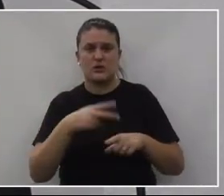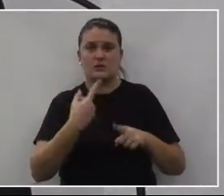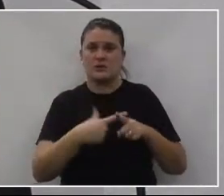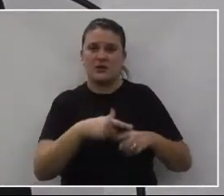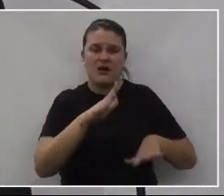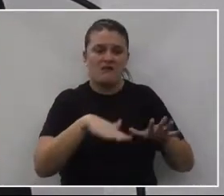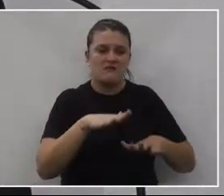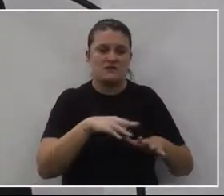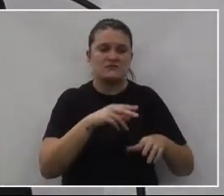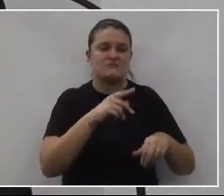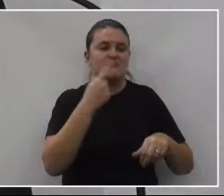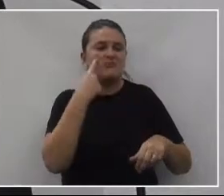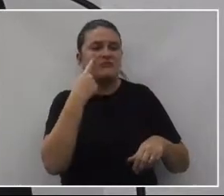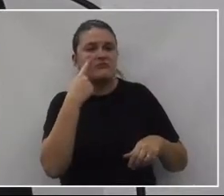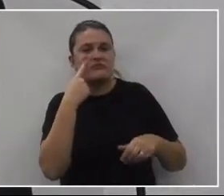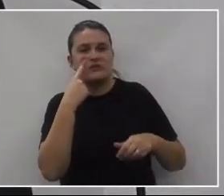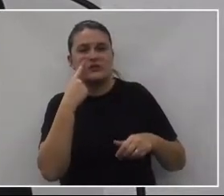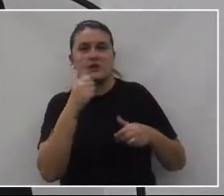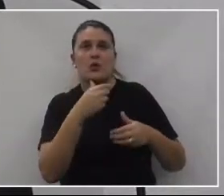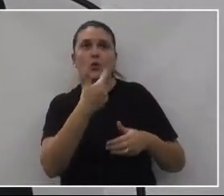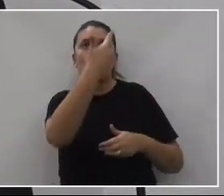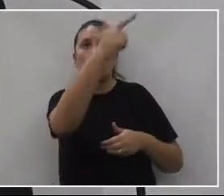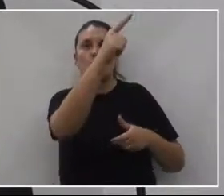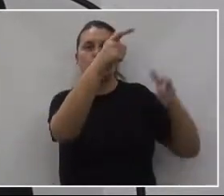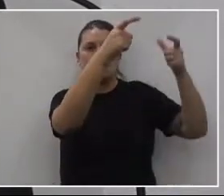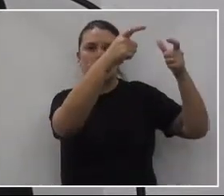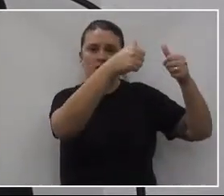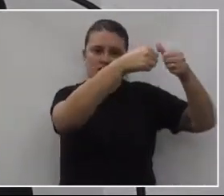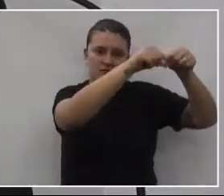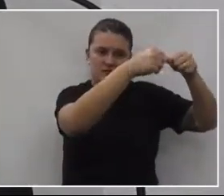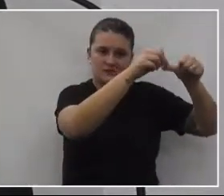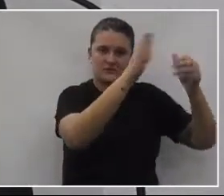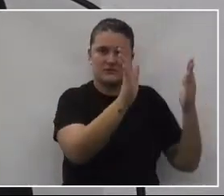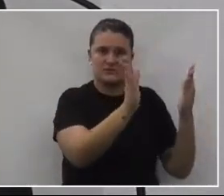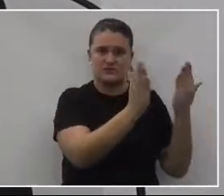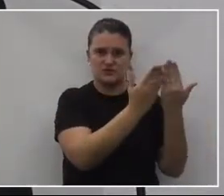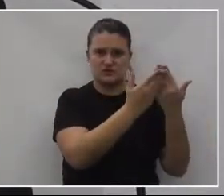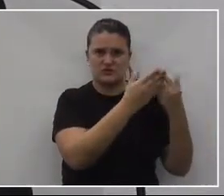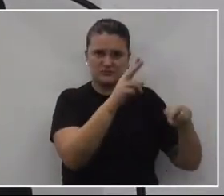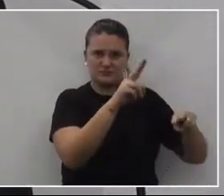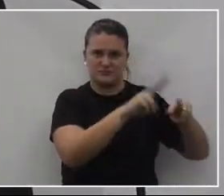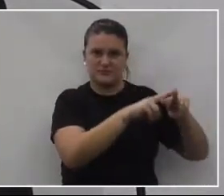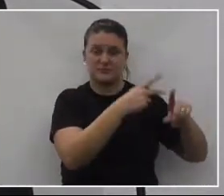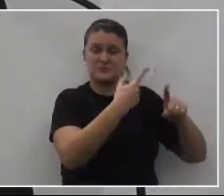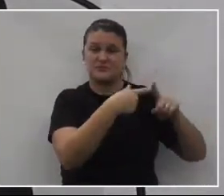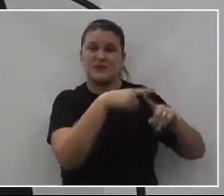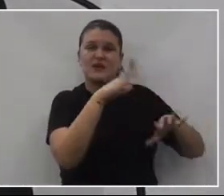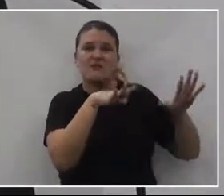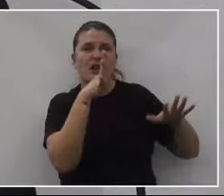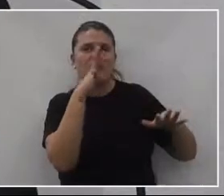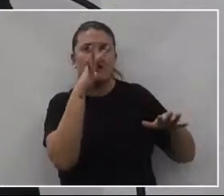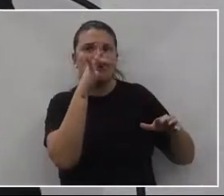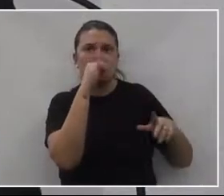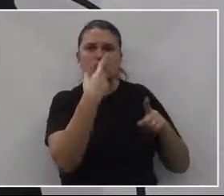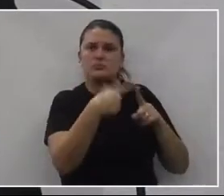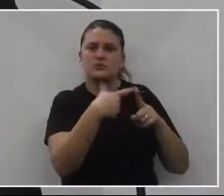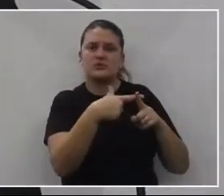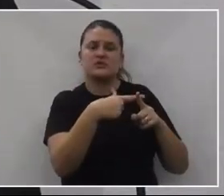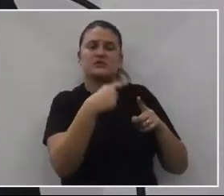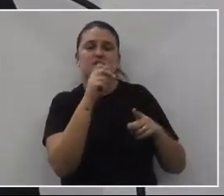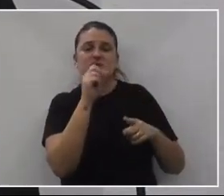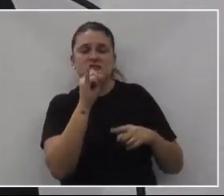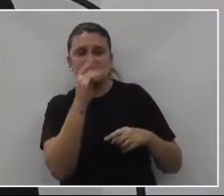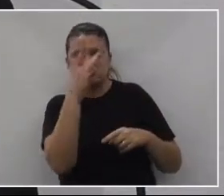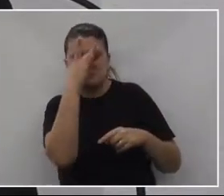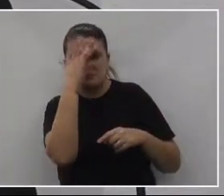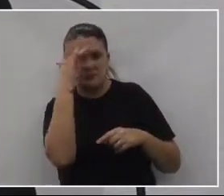uma transferência para um centro socioeducativo, porque nós sabemos que se a esfera criminal ela não resolve por si só, e a